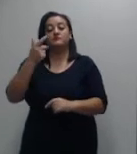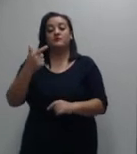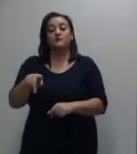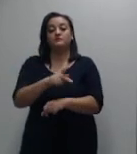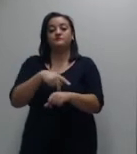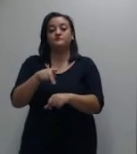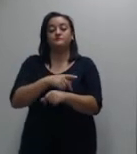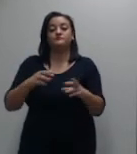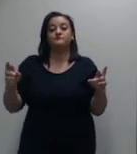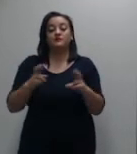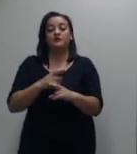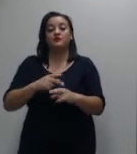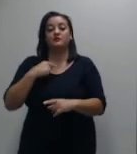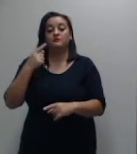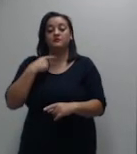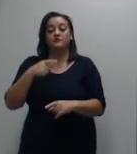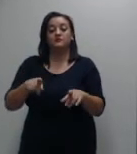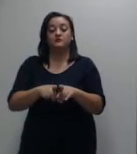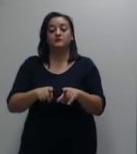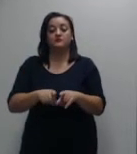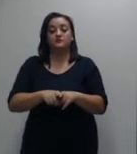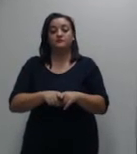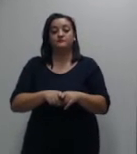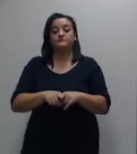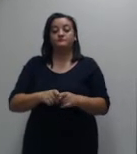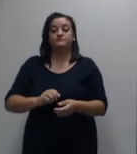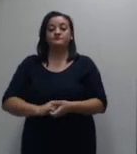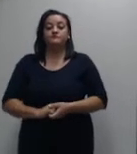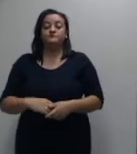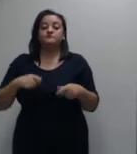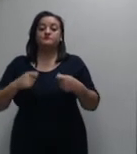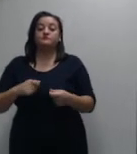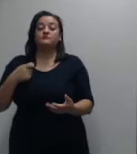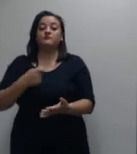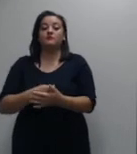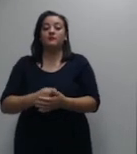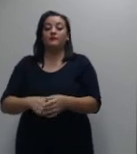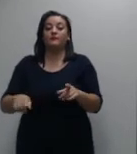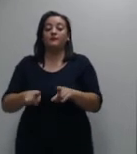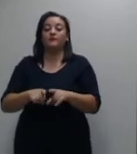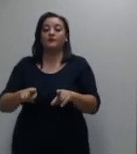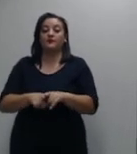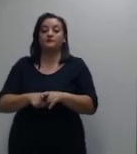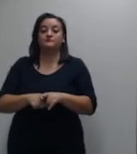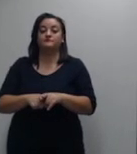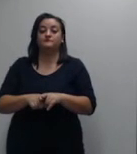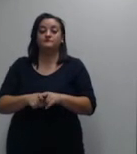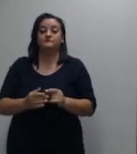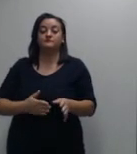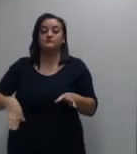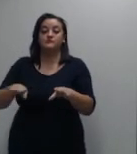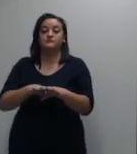tocante aos honorários periciais deve ser aplicada mesmo eu comprei só que chegou essa coleira curte especial do julgamento